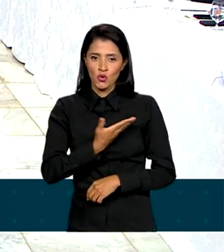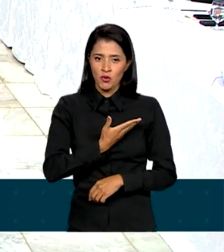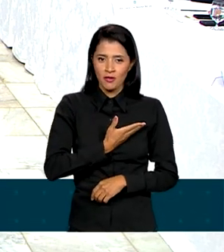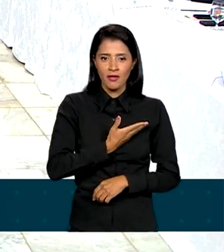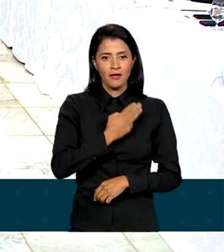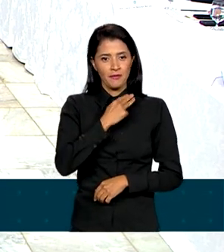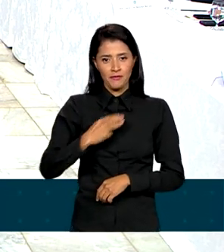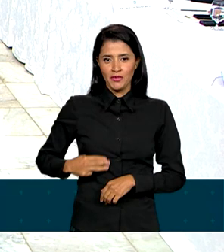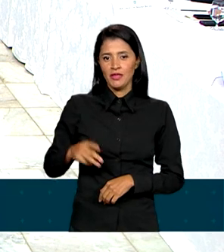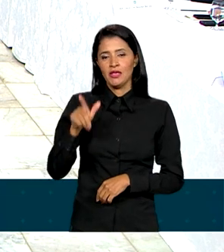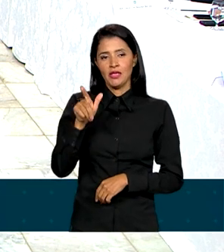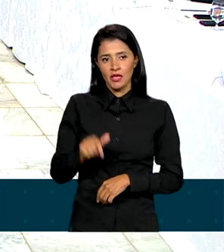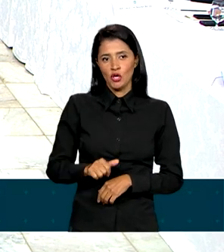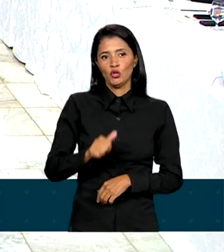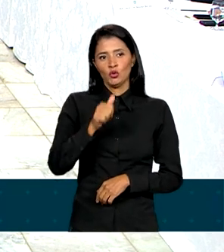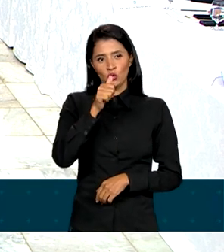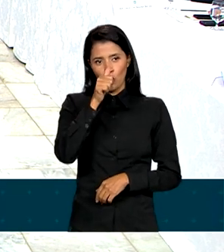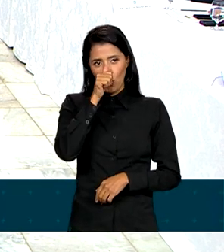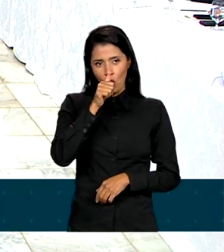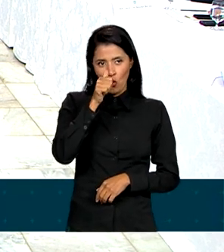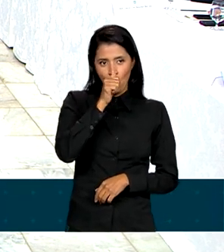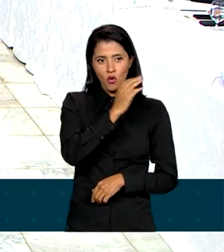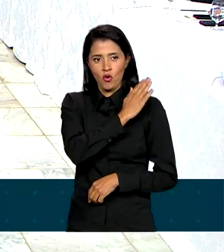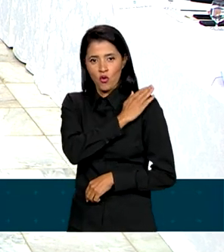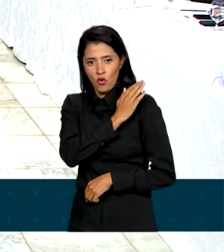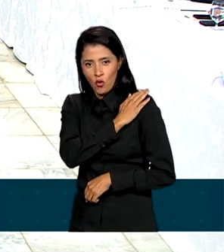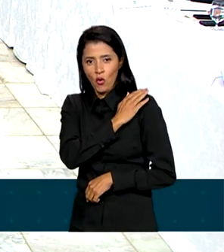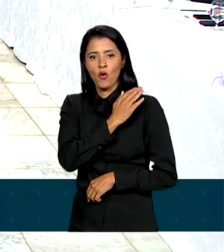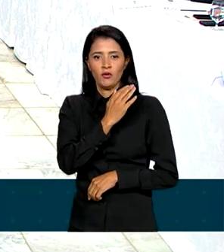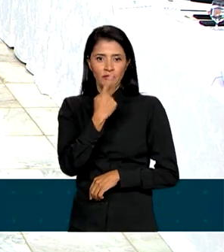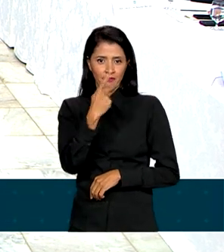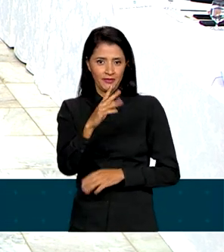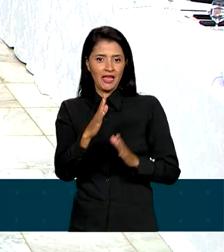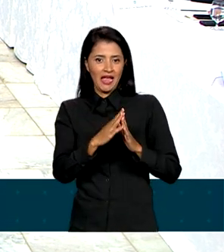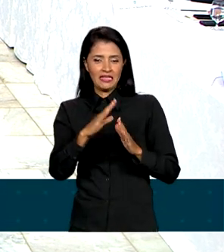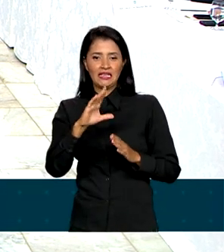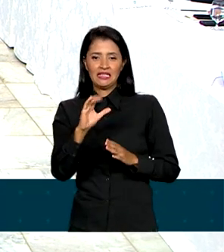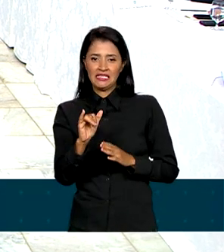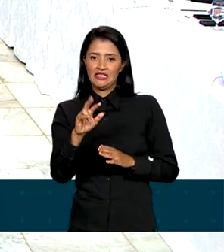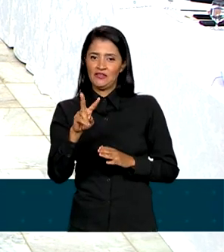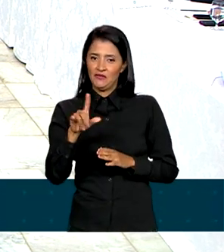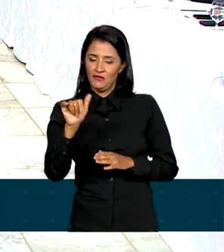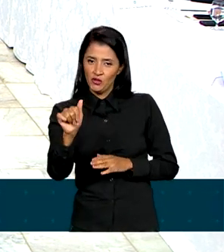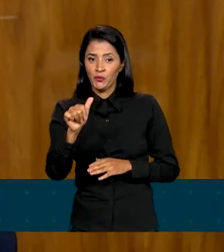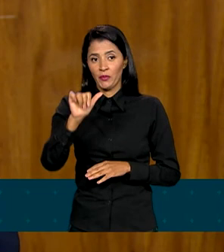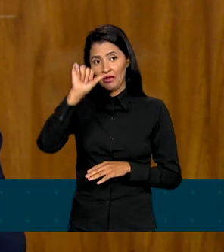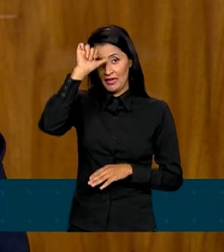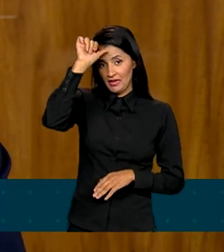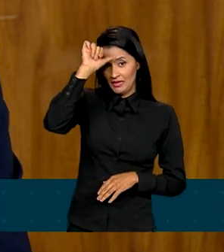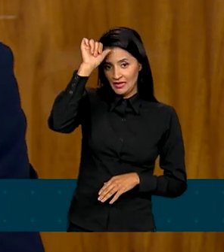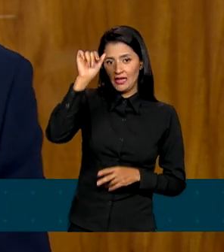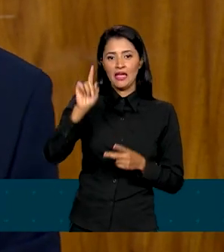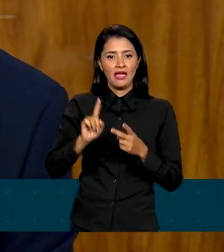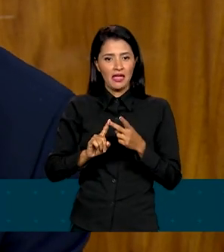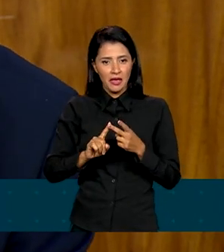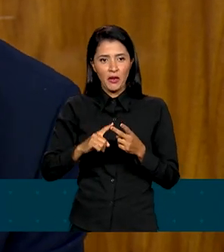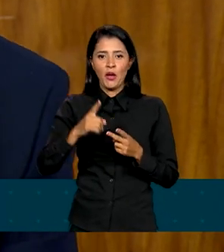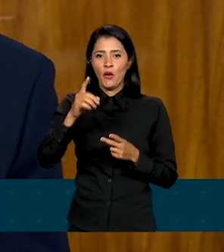ministros, Rui Costa, da Casa Civil, a Esther, do Planejamento, o Paulo